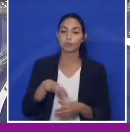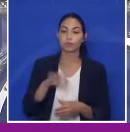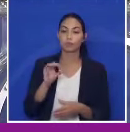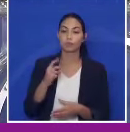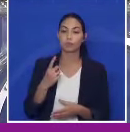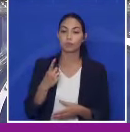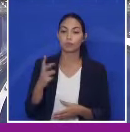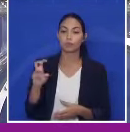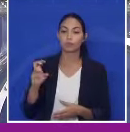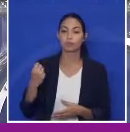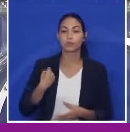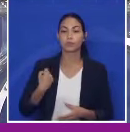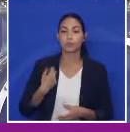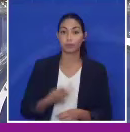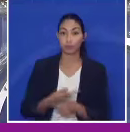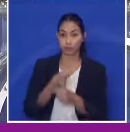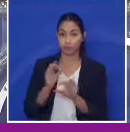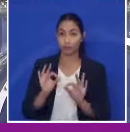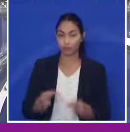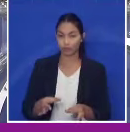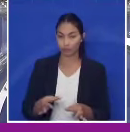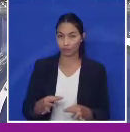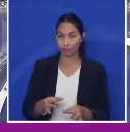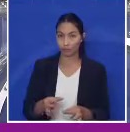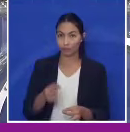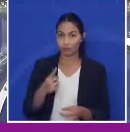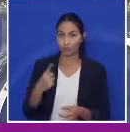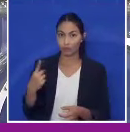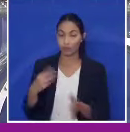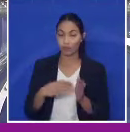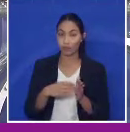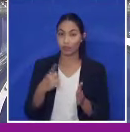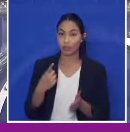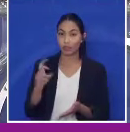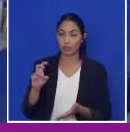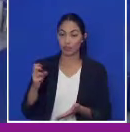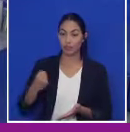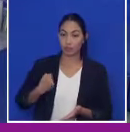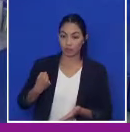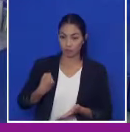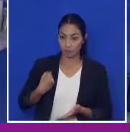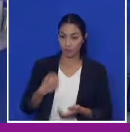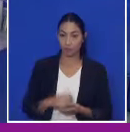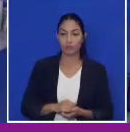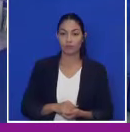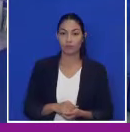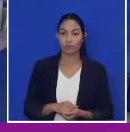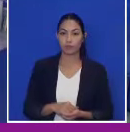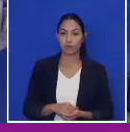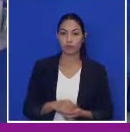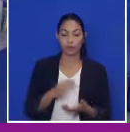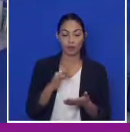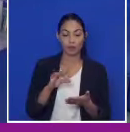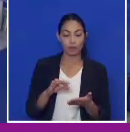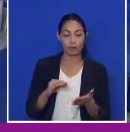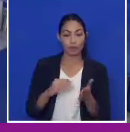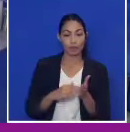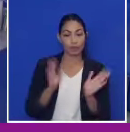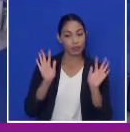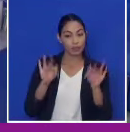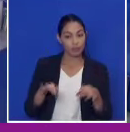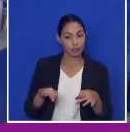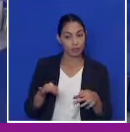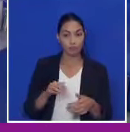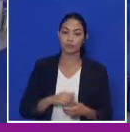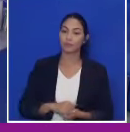Serão sorteados 15 números e leva prêmio quem acertar de 11 a 15 números. Por isso, lembre-se de conferir a sua aposta do início